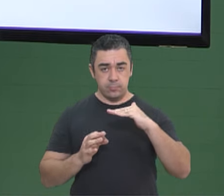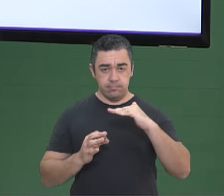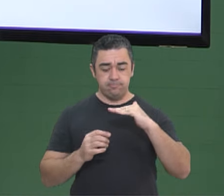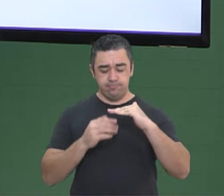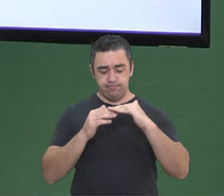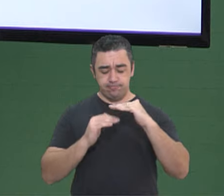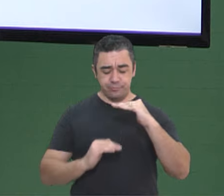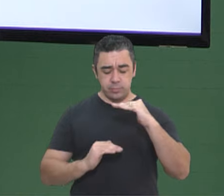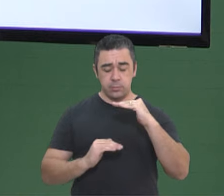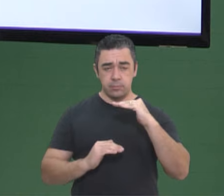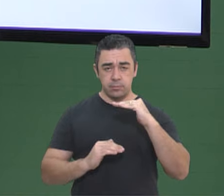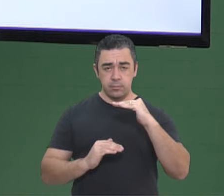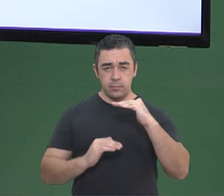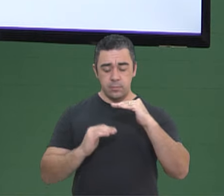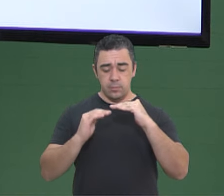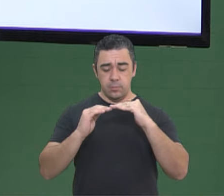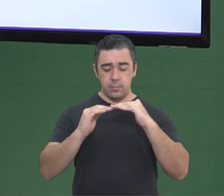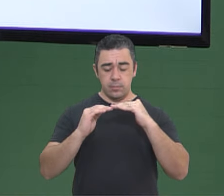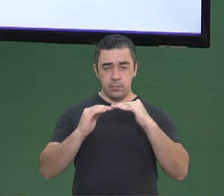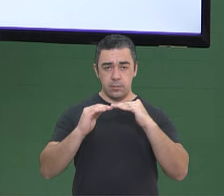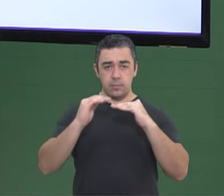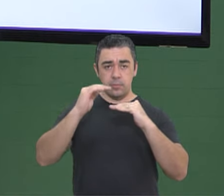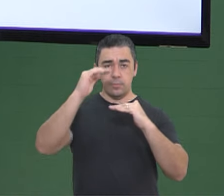números inteiros. Vamos continuar?